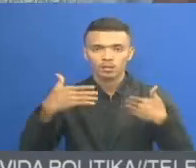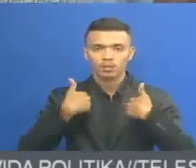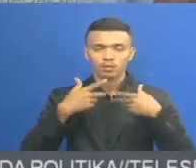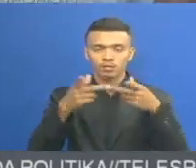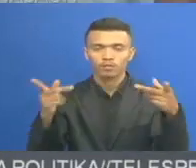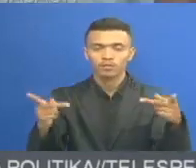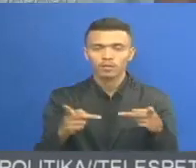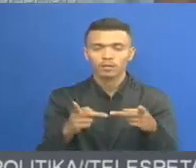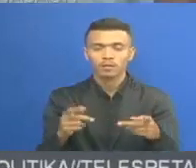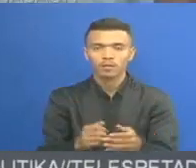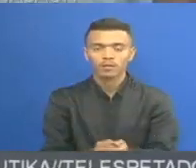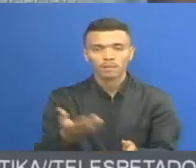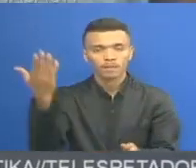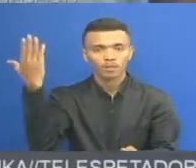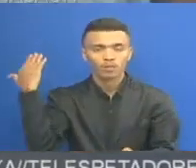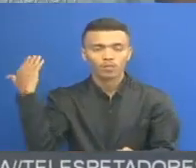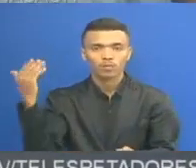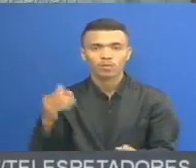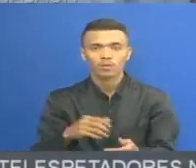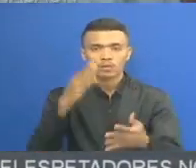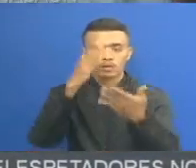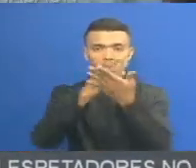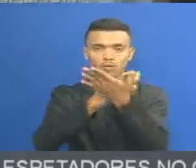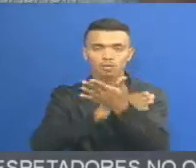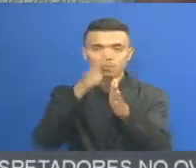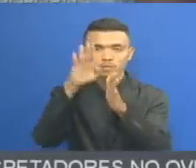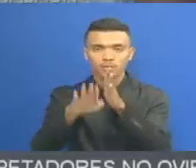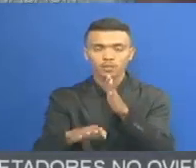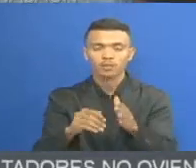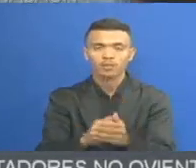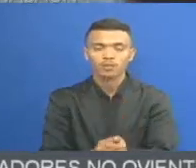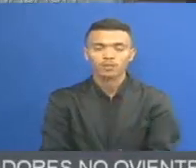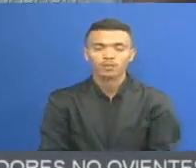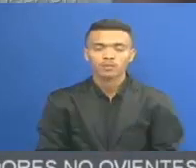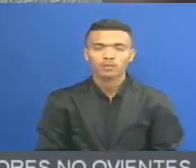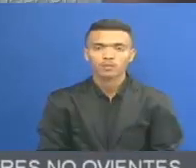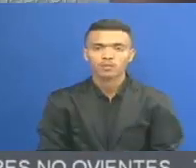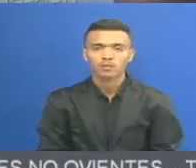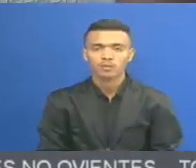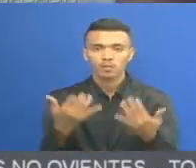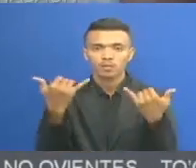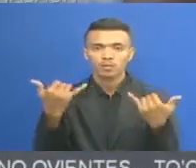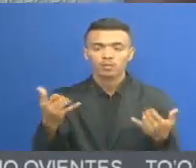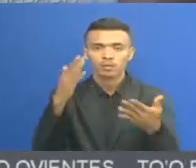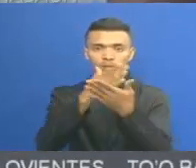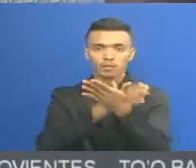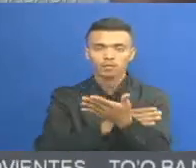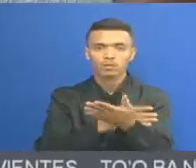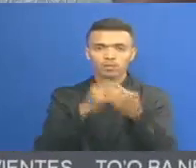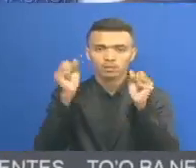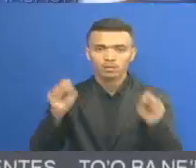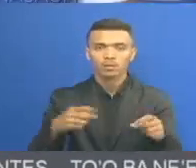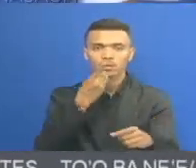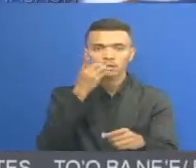Rabahal, a Baúlo, estrutura mínimos, pela mana na sua Falecai, ou em Rodeano de estrutura, a Bela